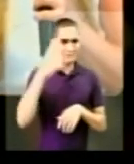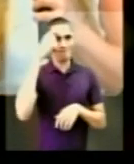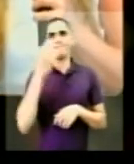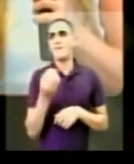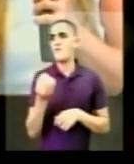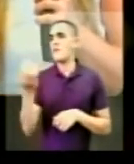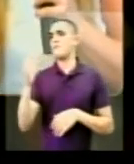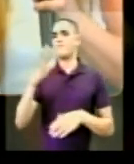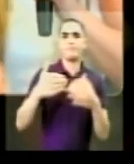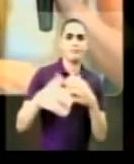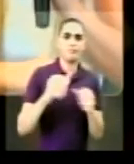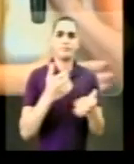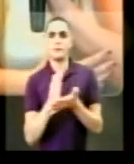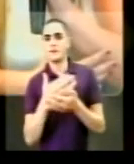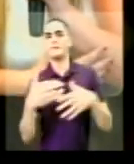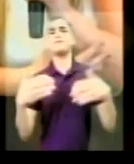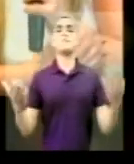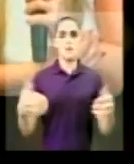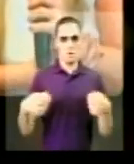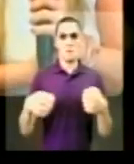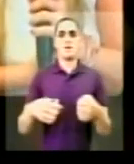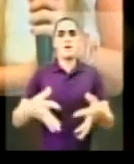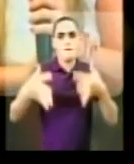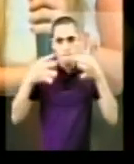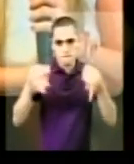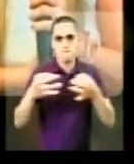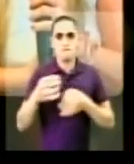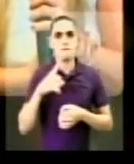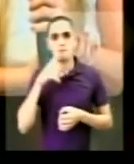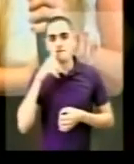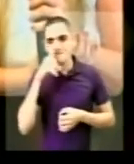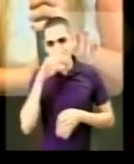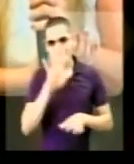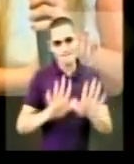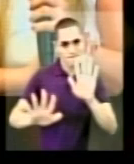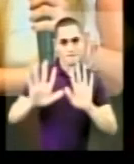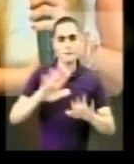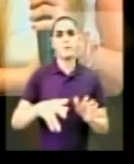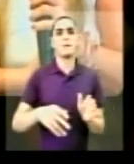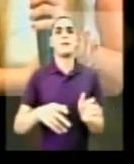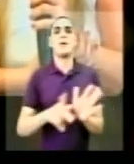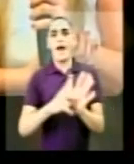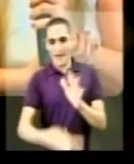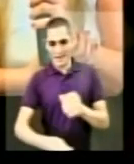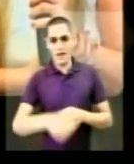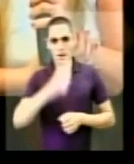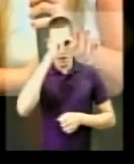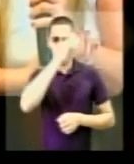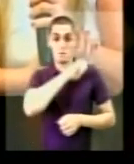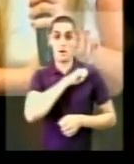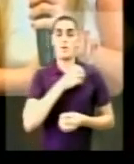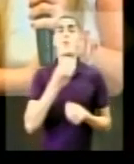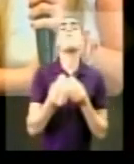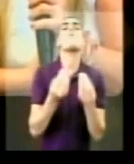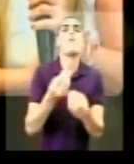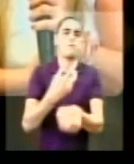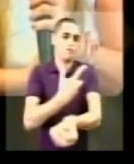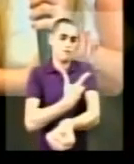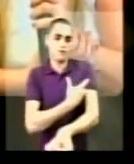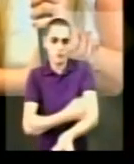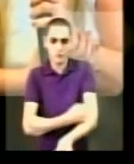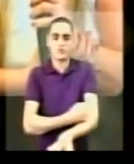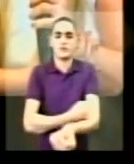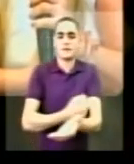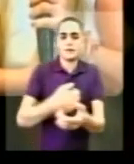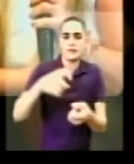proteção. Aqui no município de São José do Rio Preto, nós fazemos o exame pela rede SUS com o Instituto Adolfo Lutz e